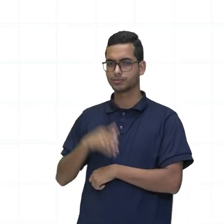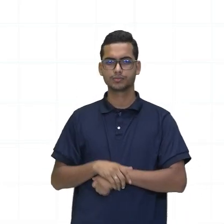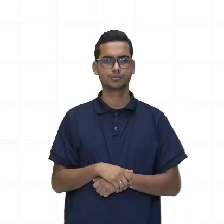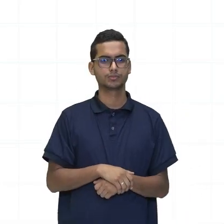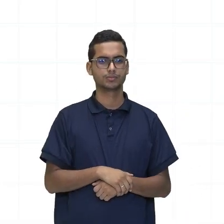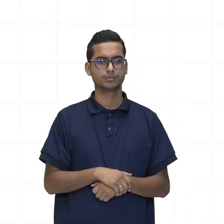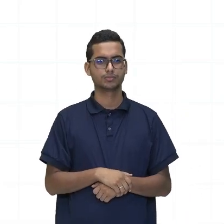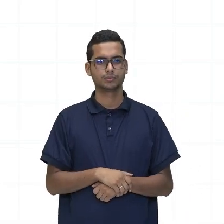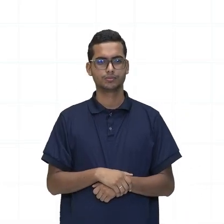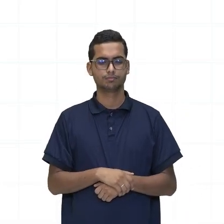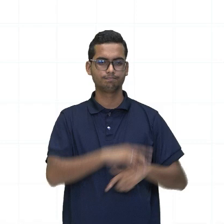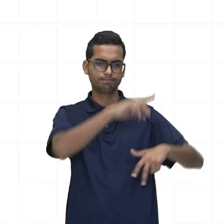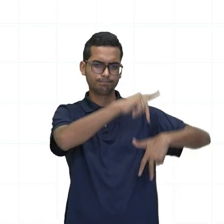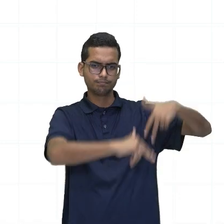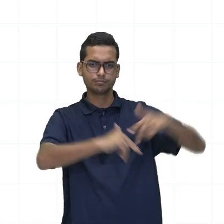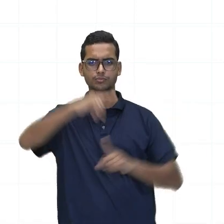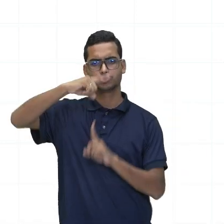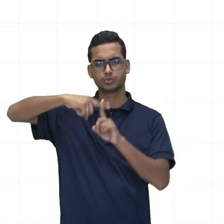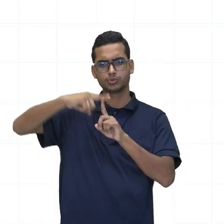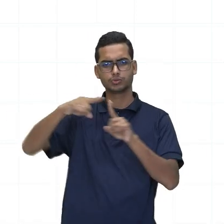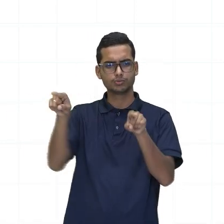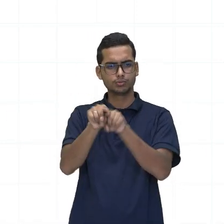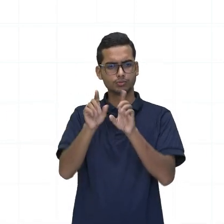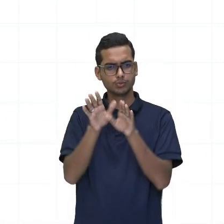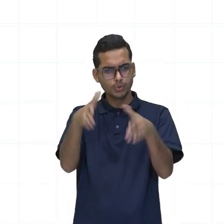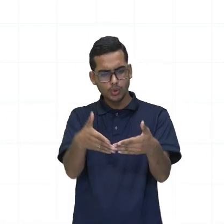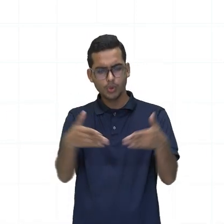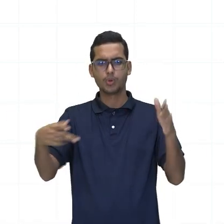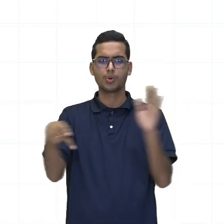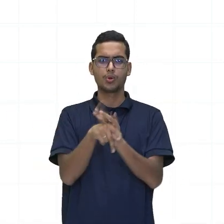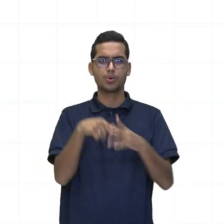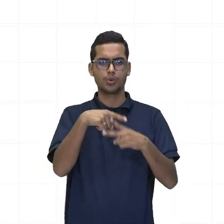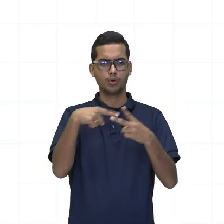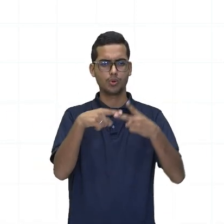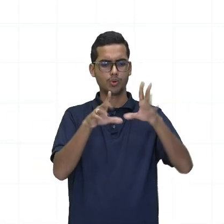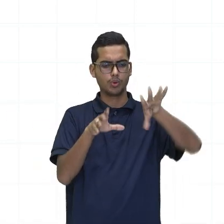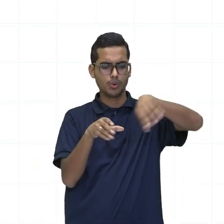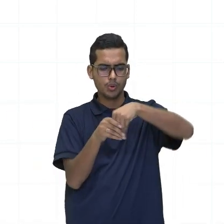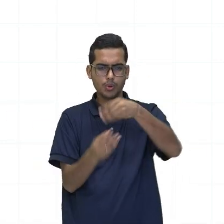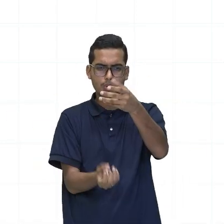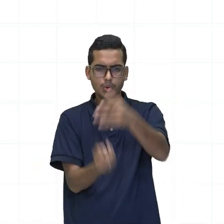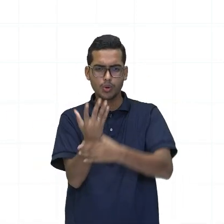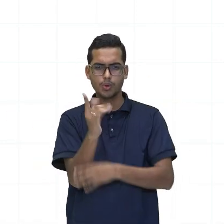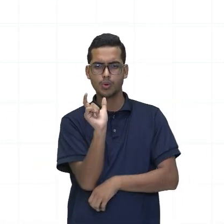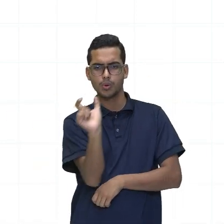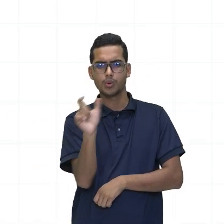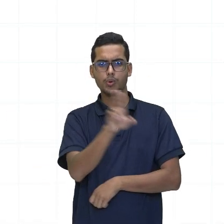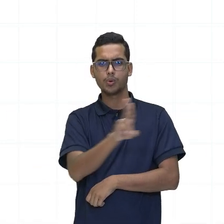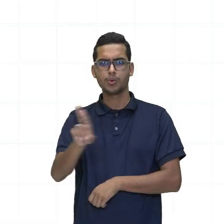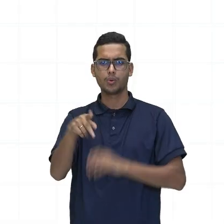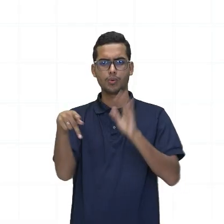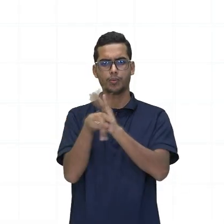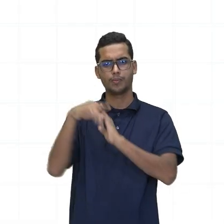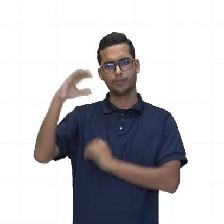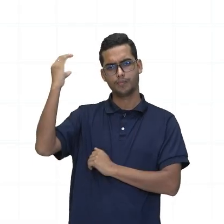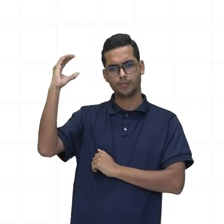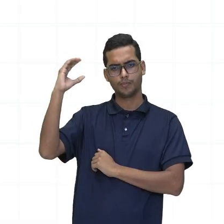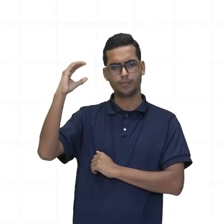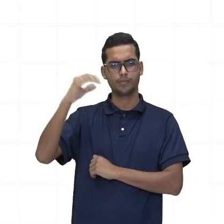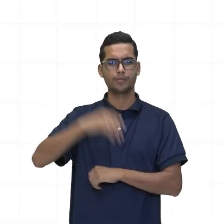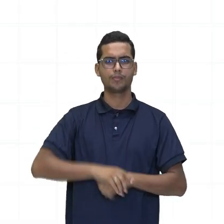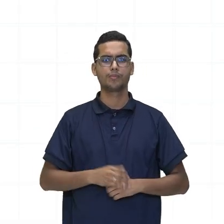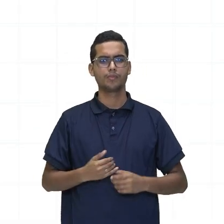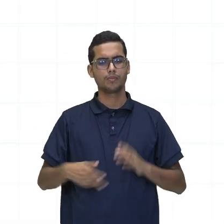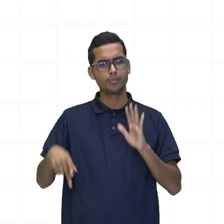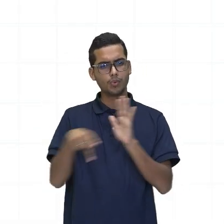o gênero e o epíteto específico, e os dois juntos formam o nome científico do